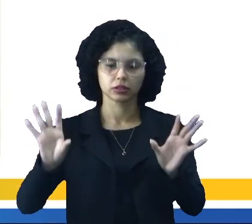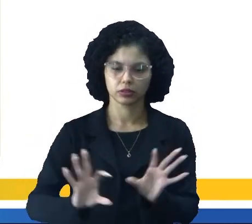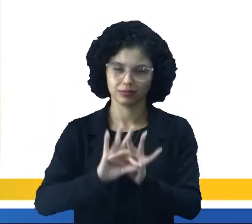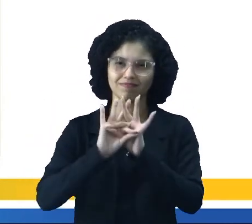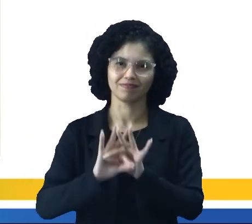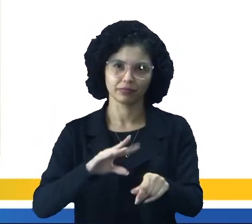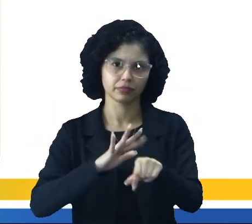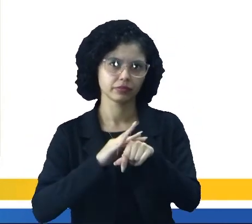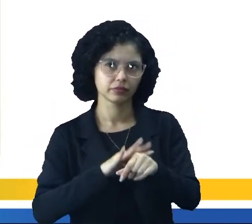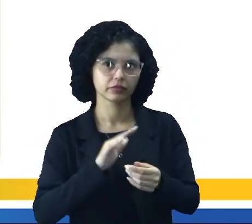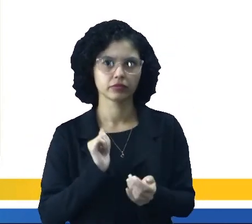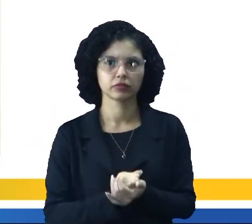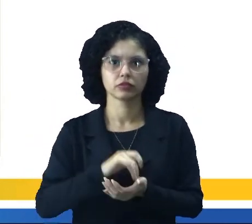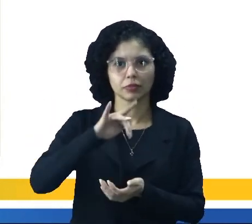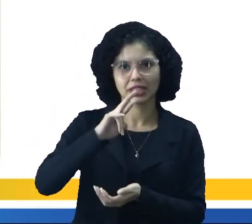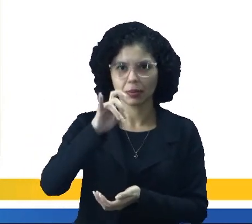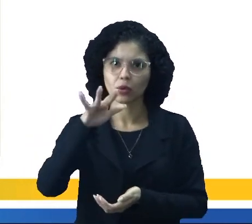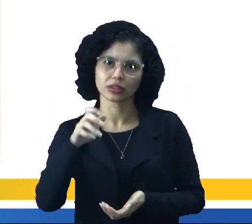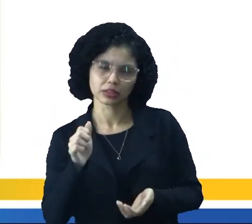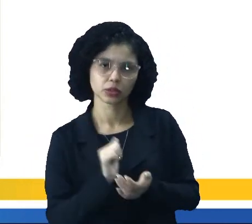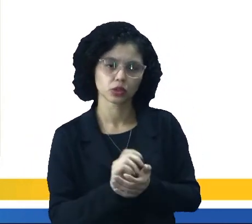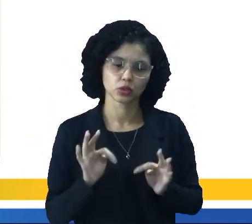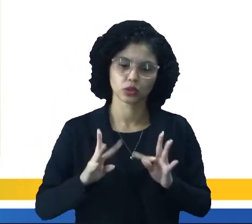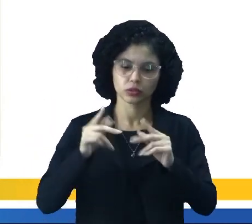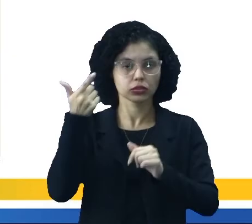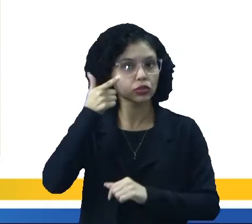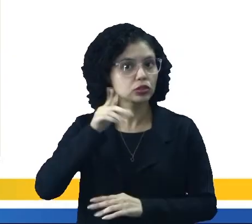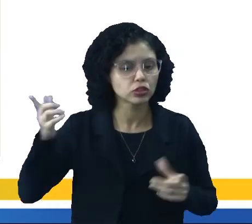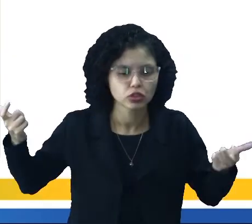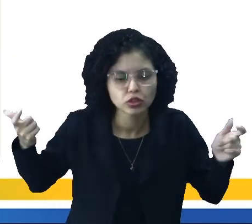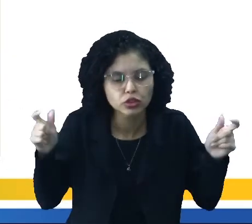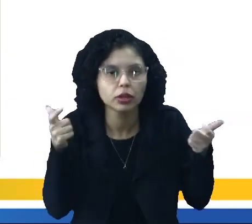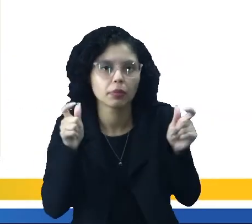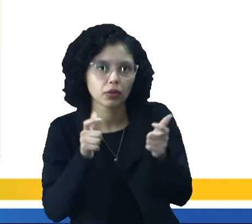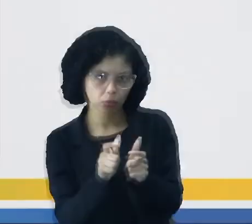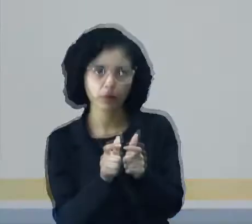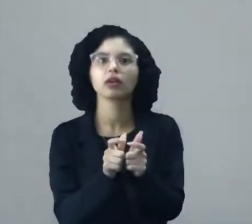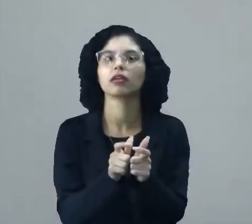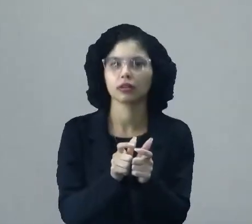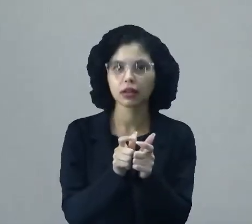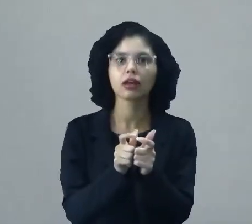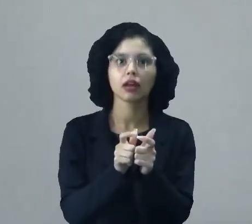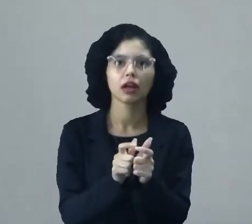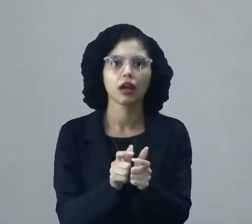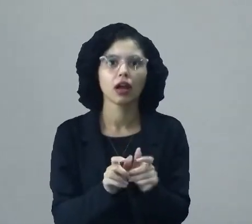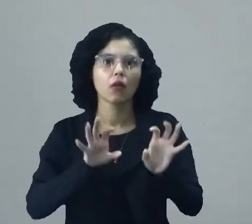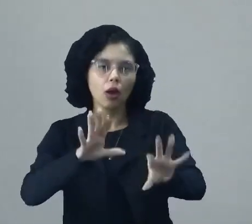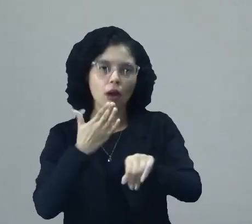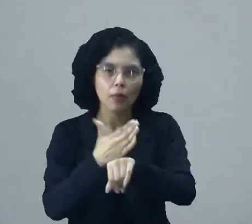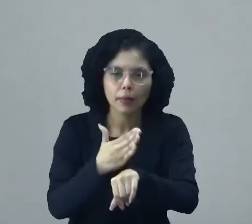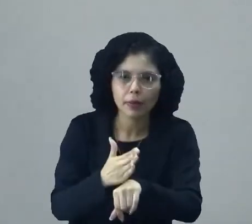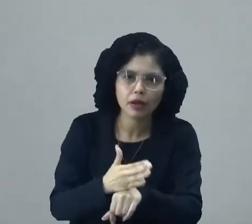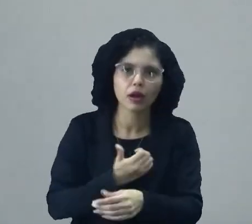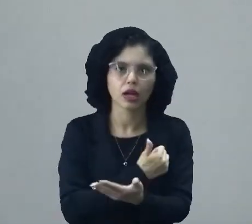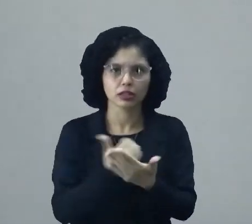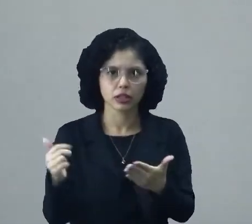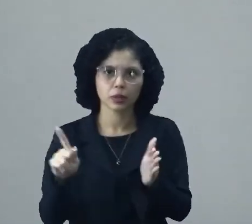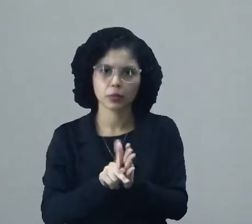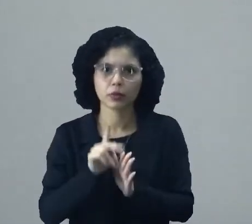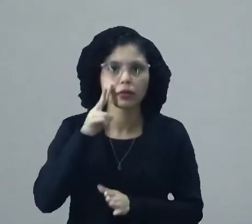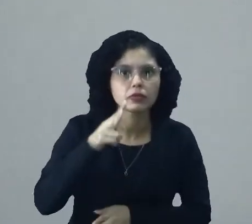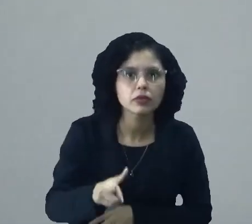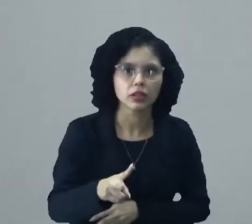aos distúrbios do metabolismo. Então aqui a gente consegue entender que o condicionamento não é uma prática, uma ação